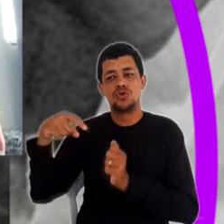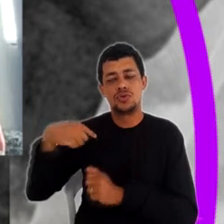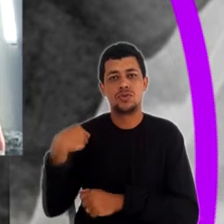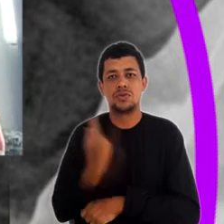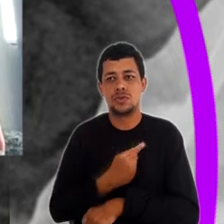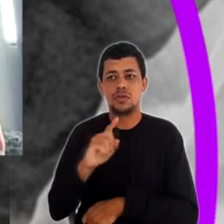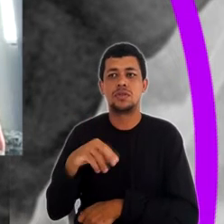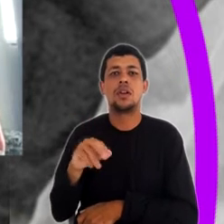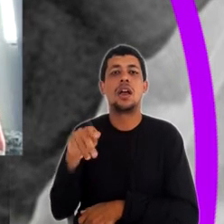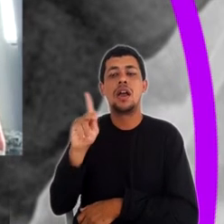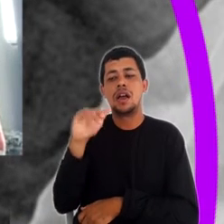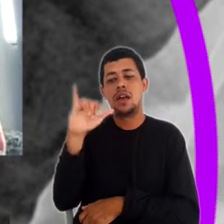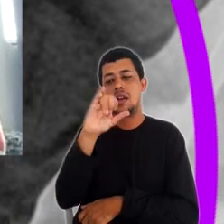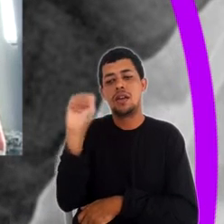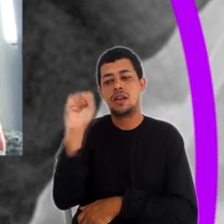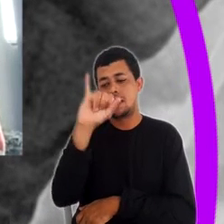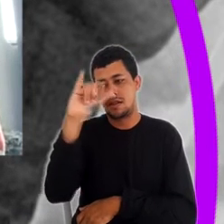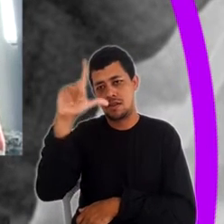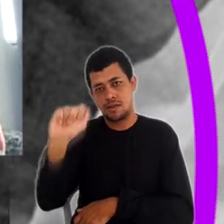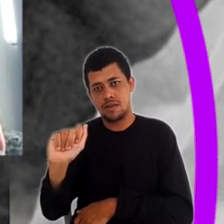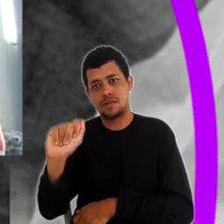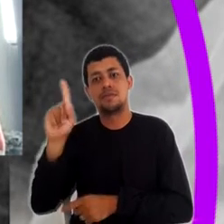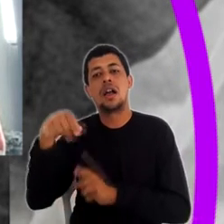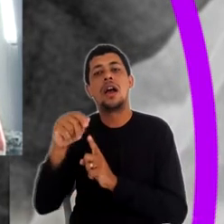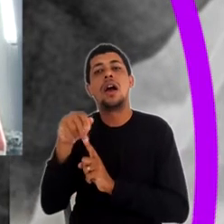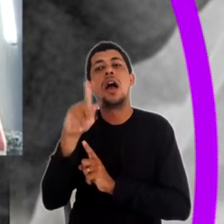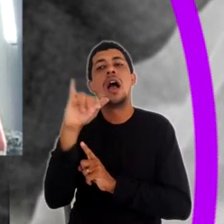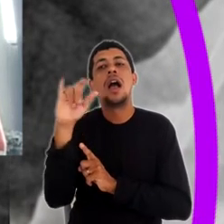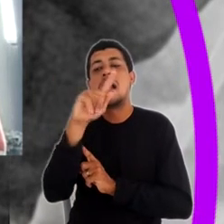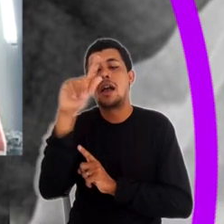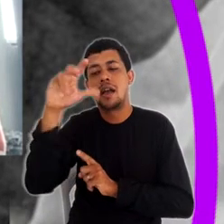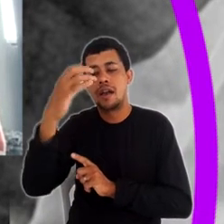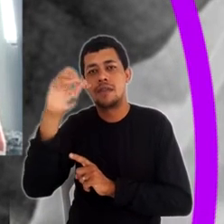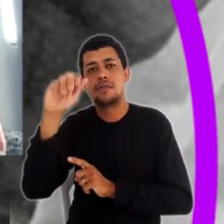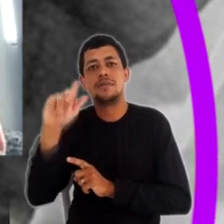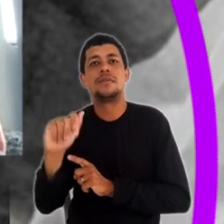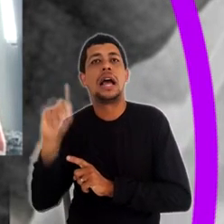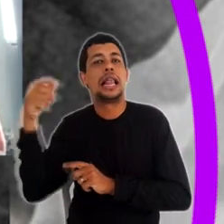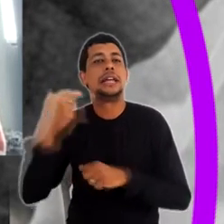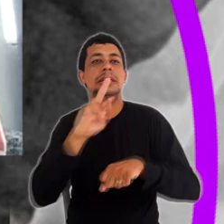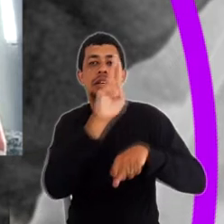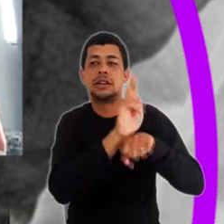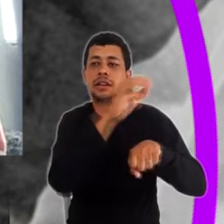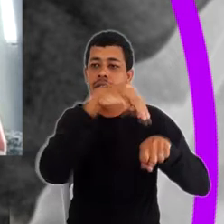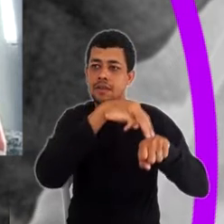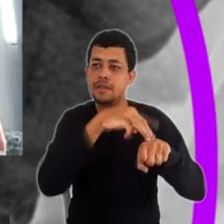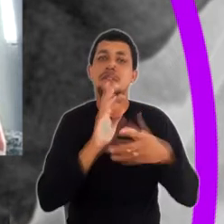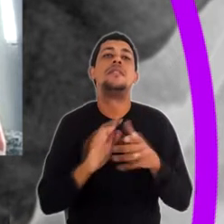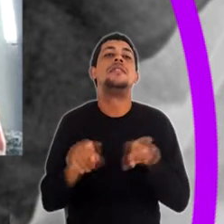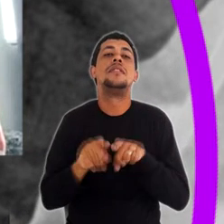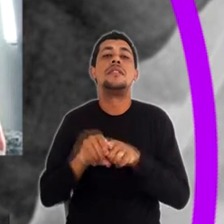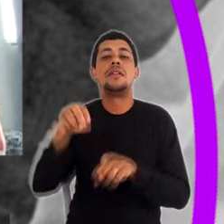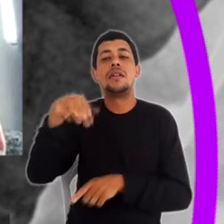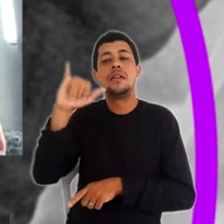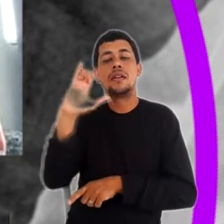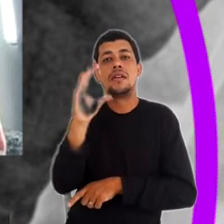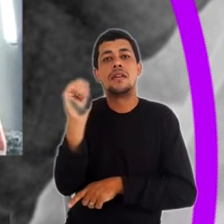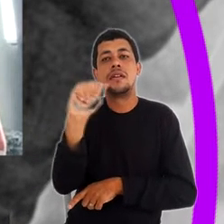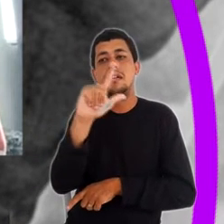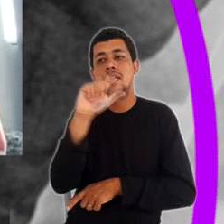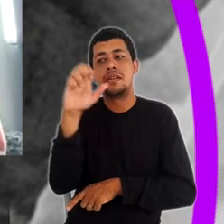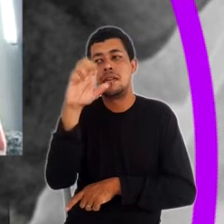gente a Kisela Crepim de Queiroz, que é a Kisha, lá de Rolim de Moura. E a Micaele